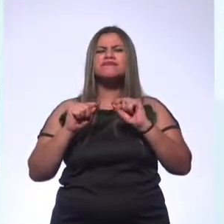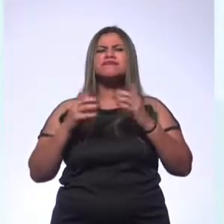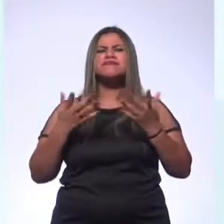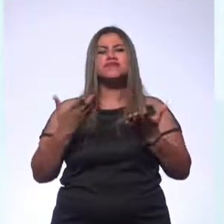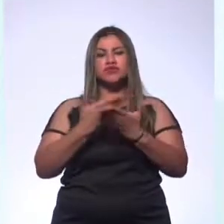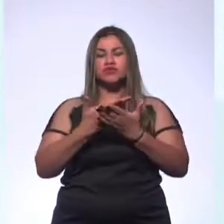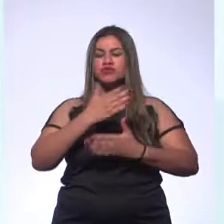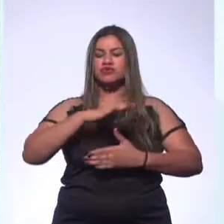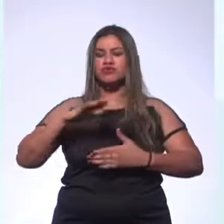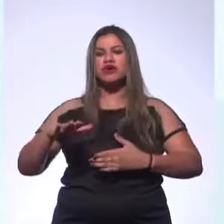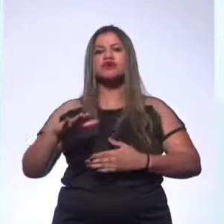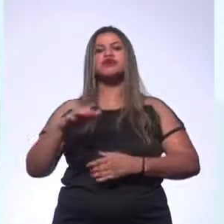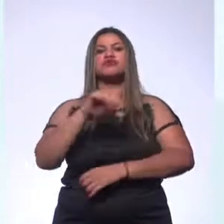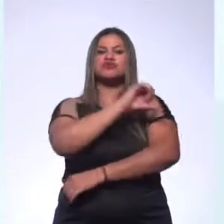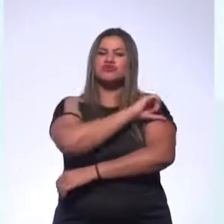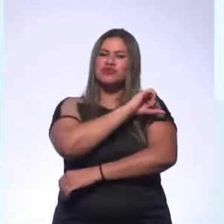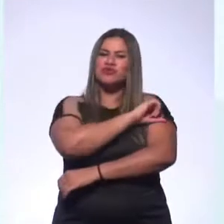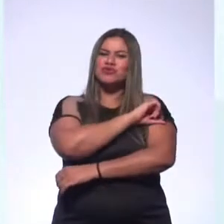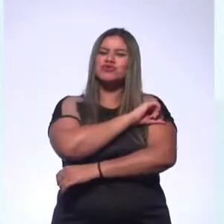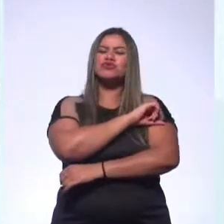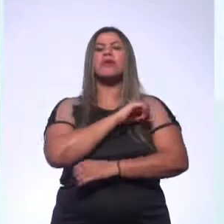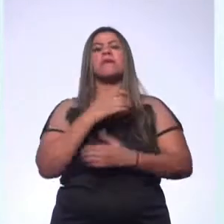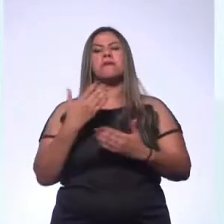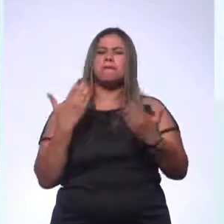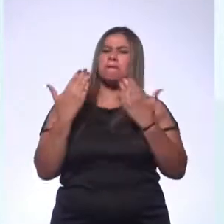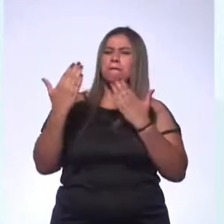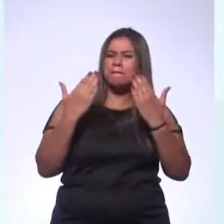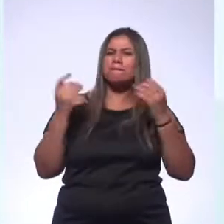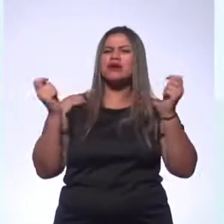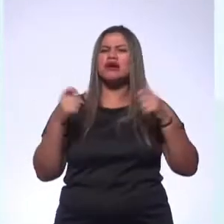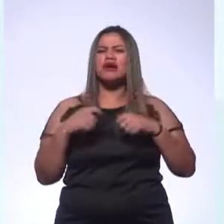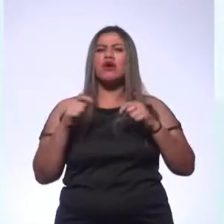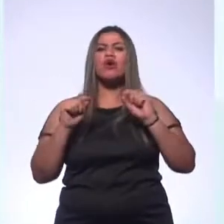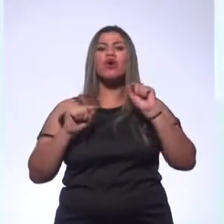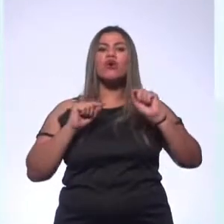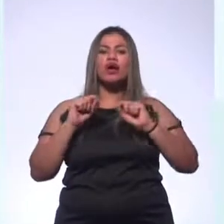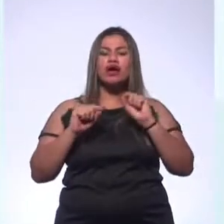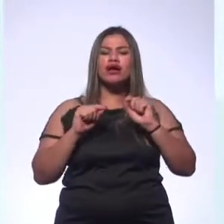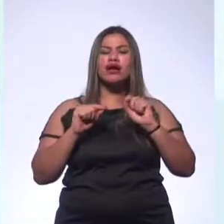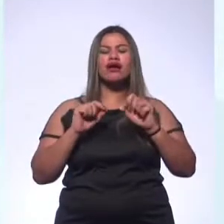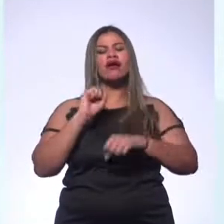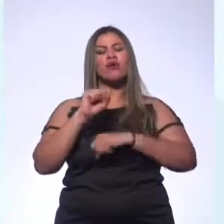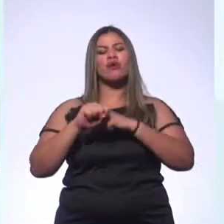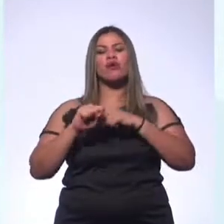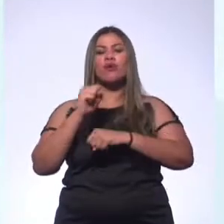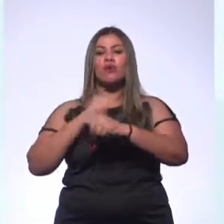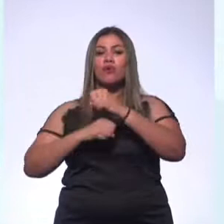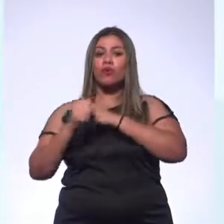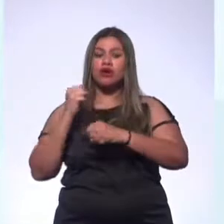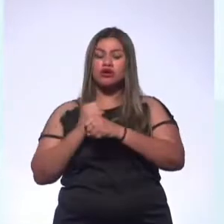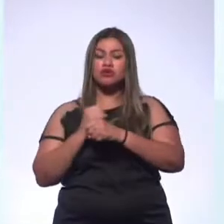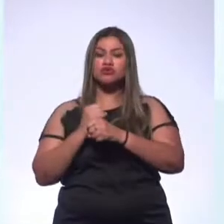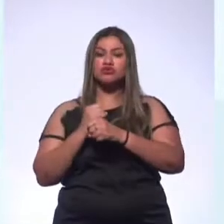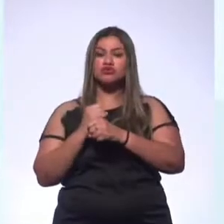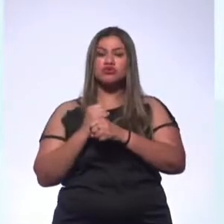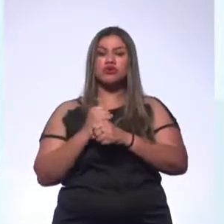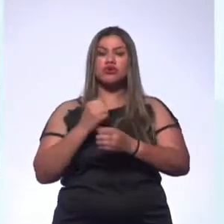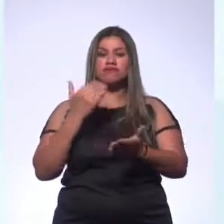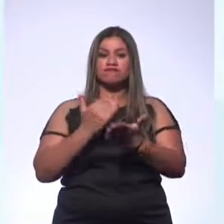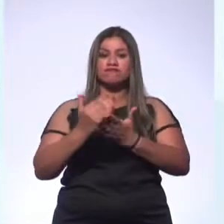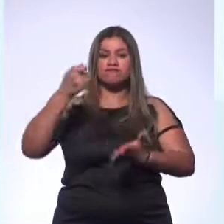do 9º ano pode associar a data, o ano em que é instalado a